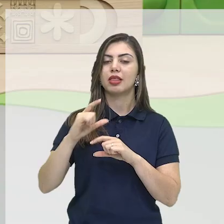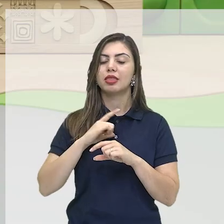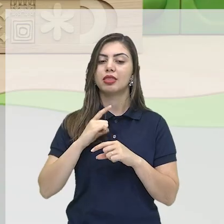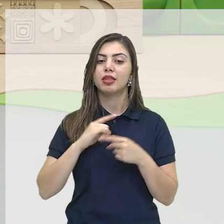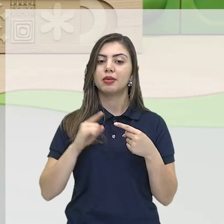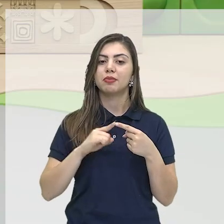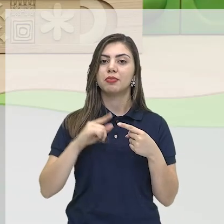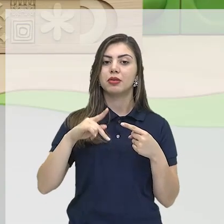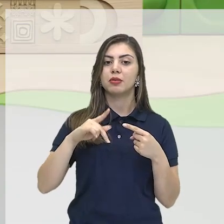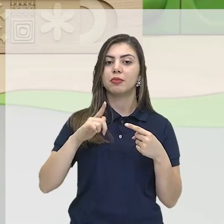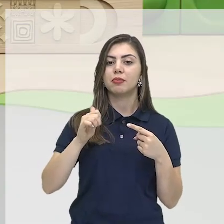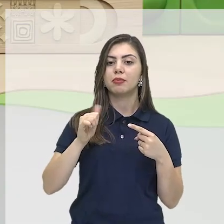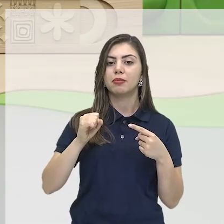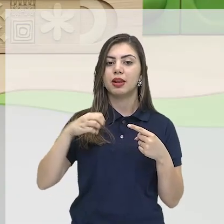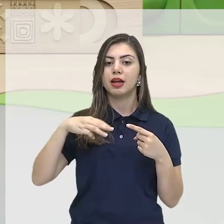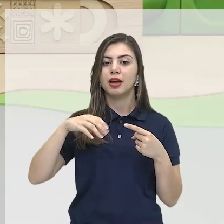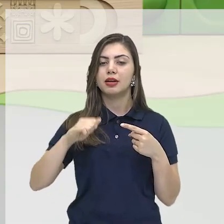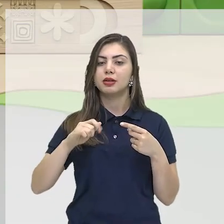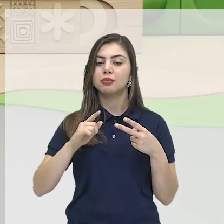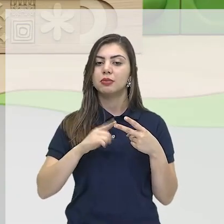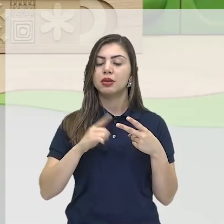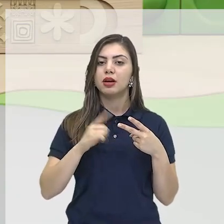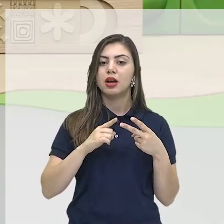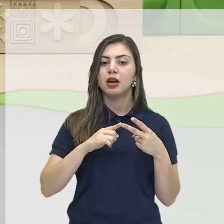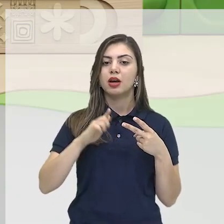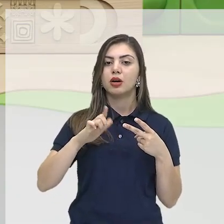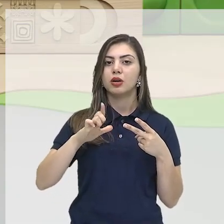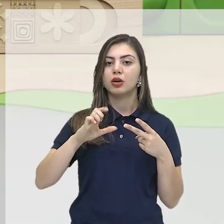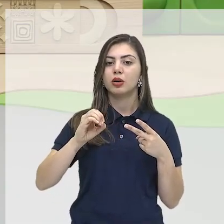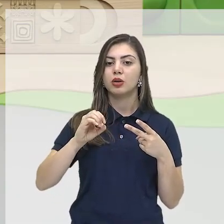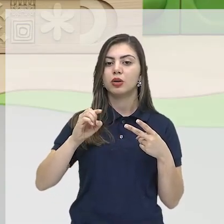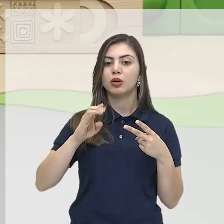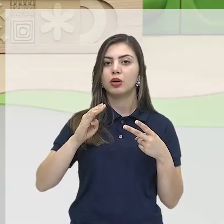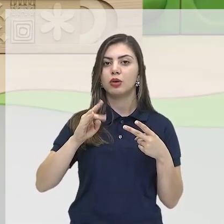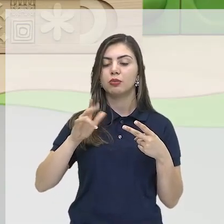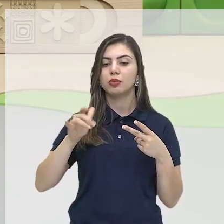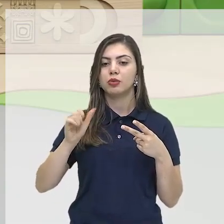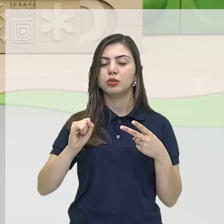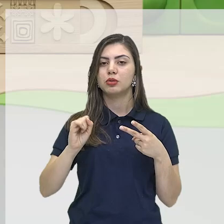glóbulos brancos e também as plaquetas, né? Embora não seja